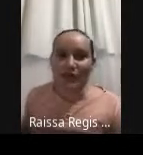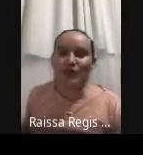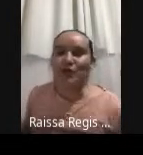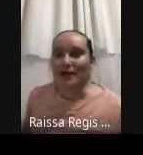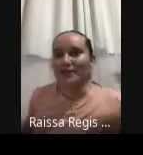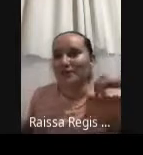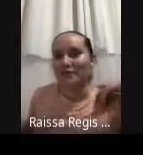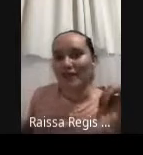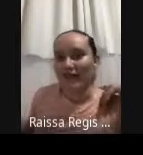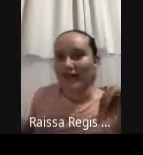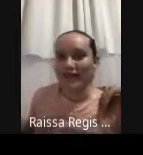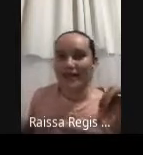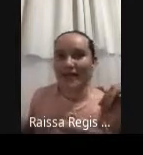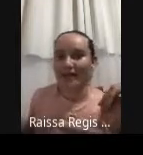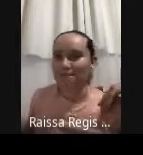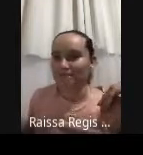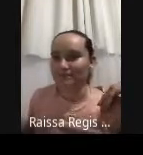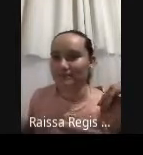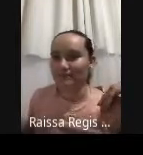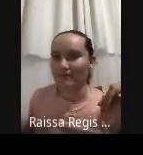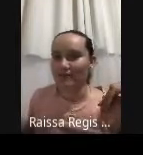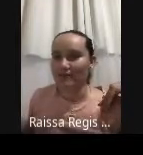Bom, vou continuar então.